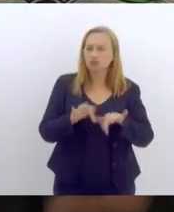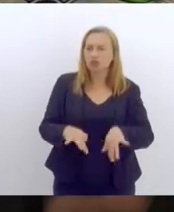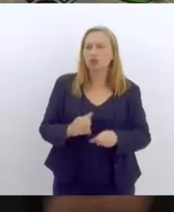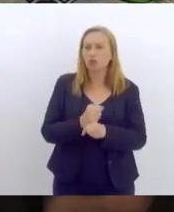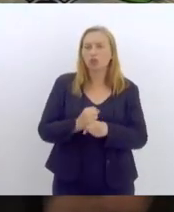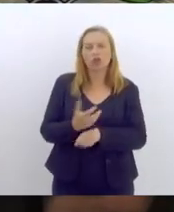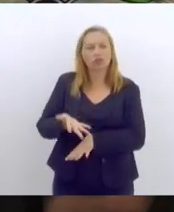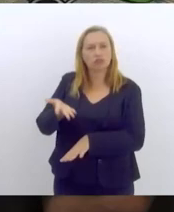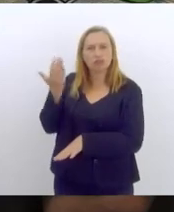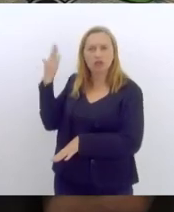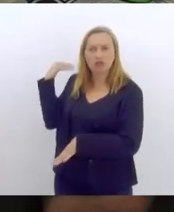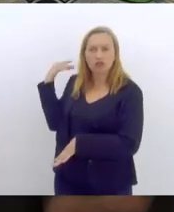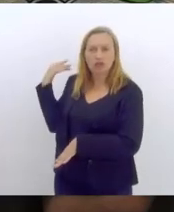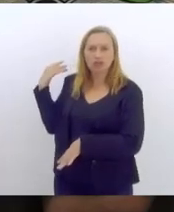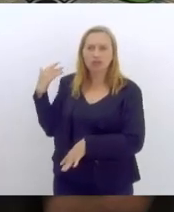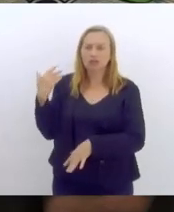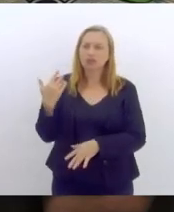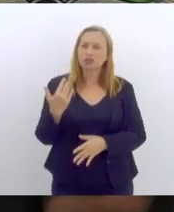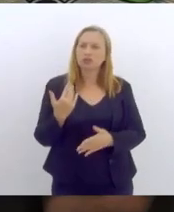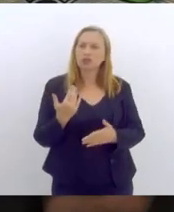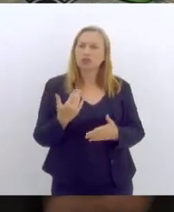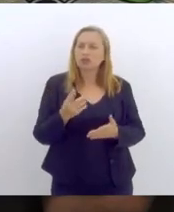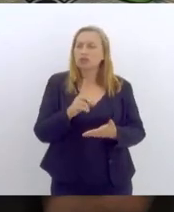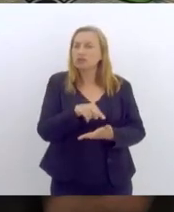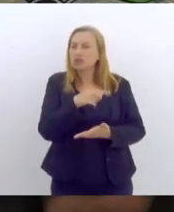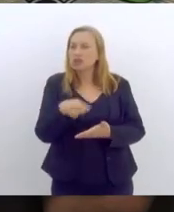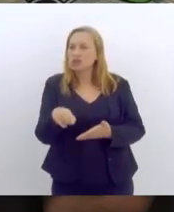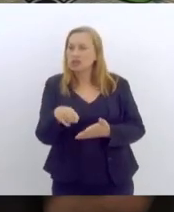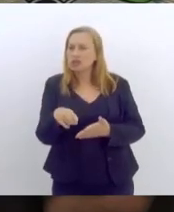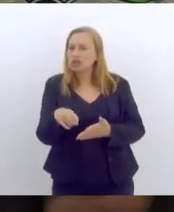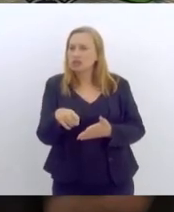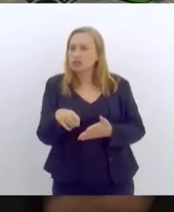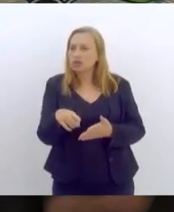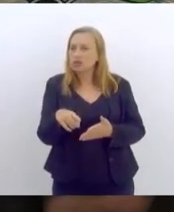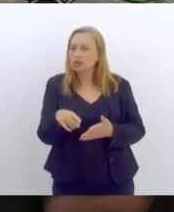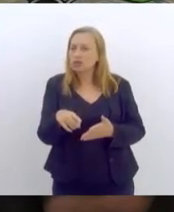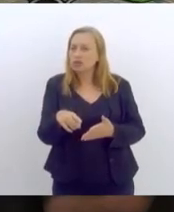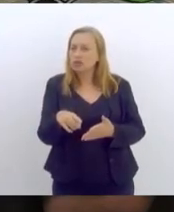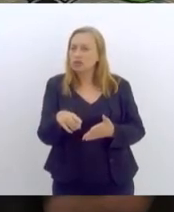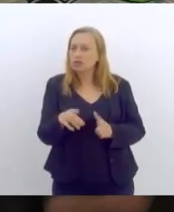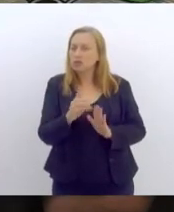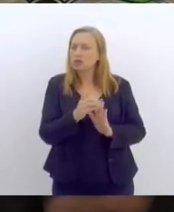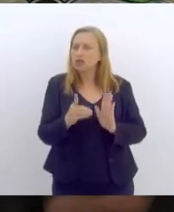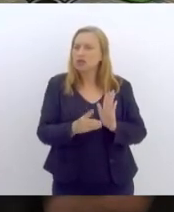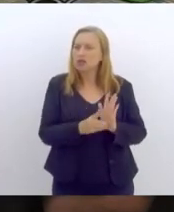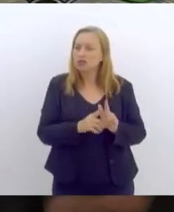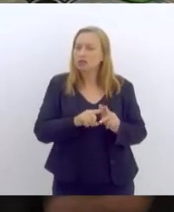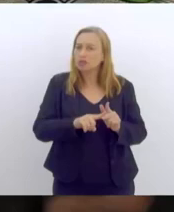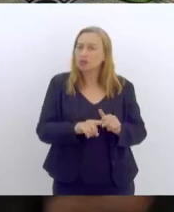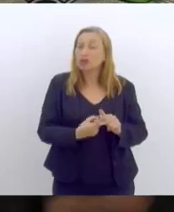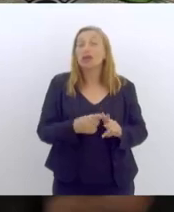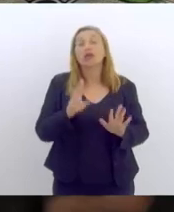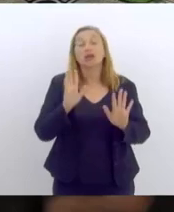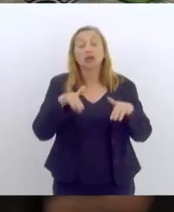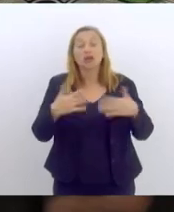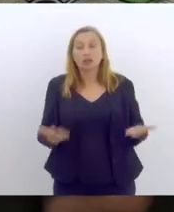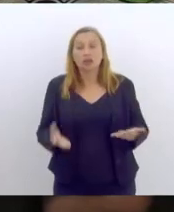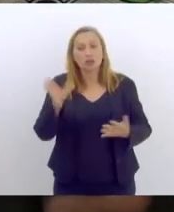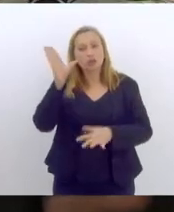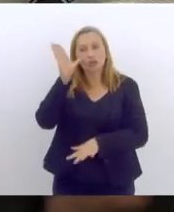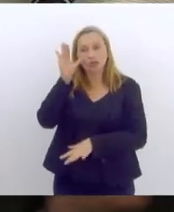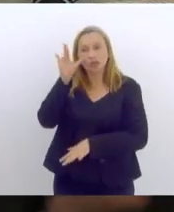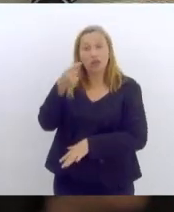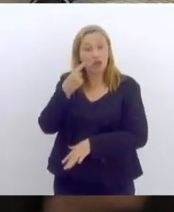passado, um determinado ato suspendeu a validade do decreto regulamentador. Então seria interessante a gente